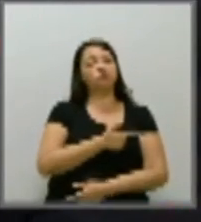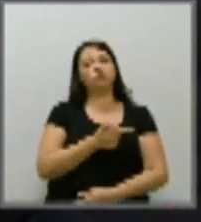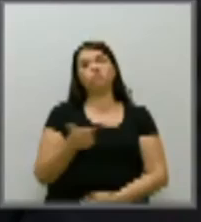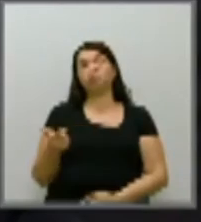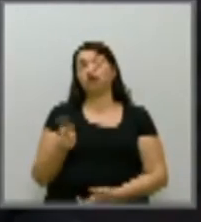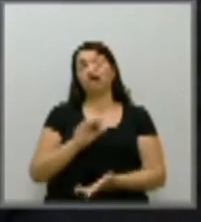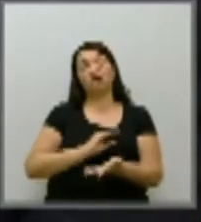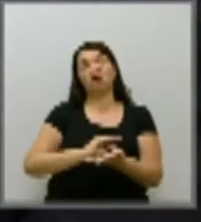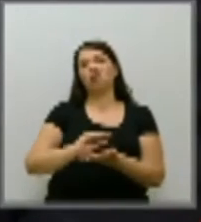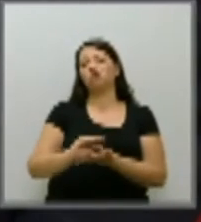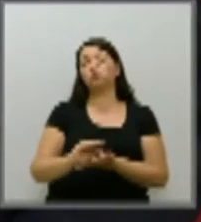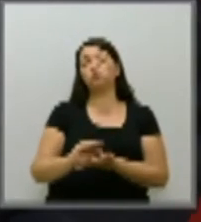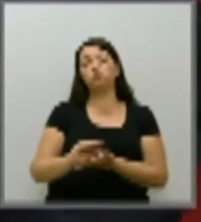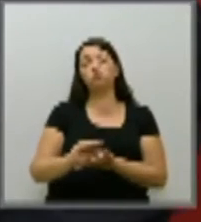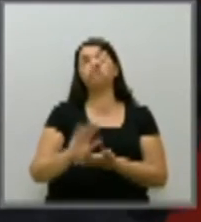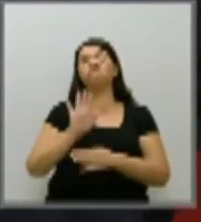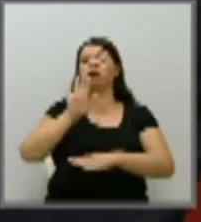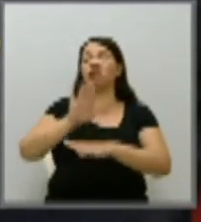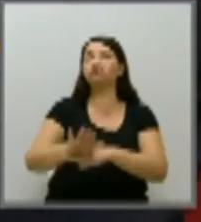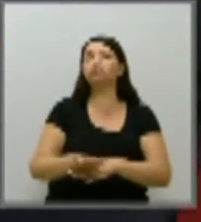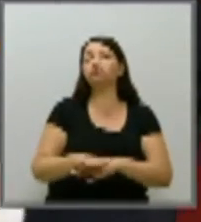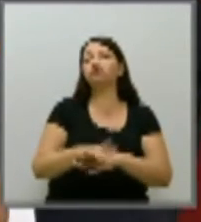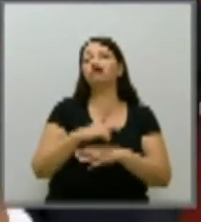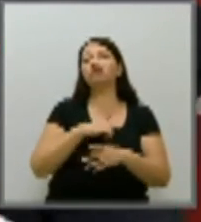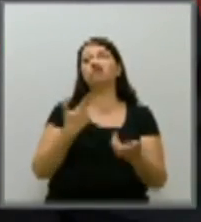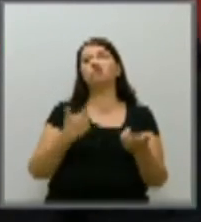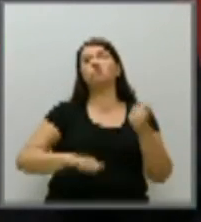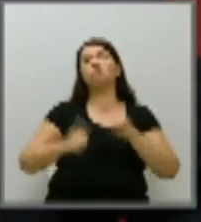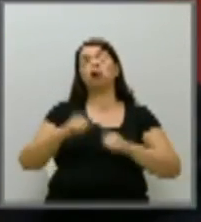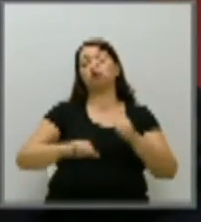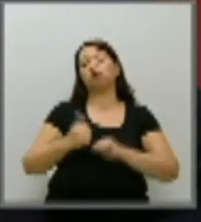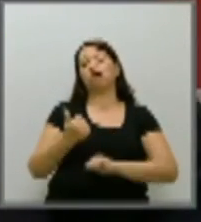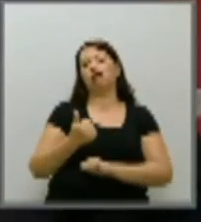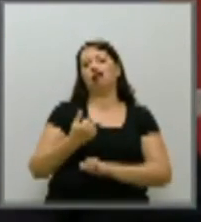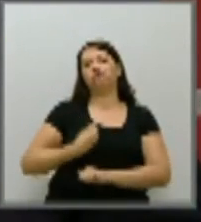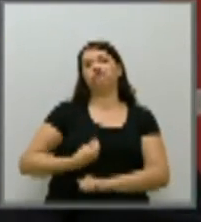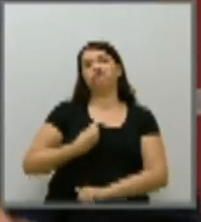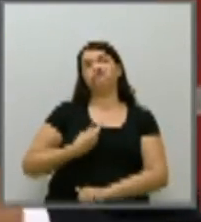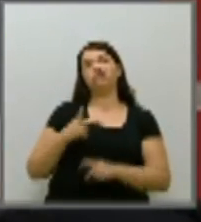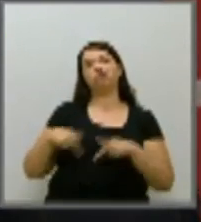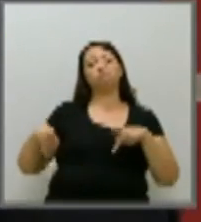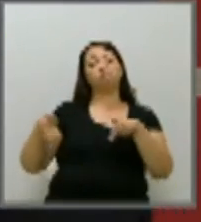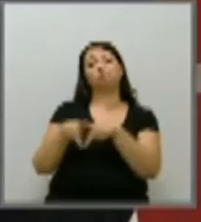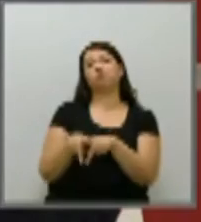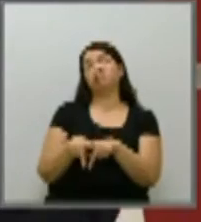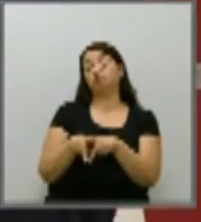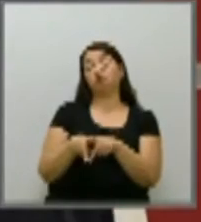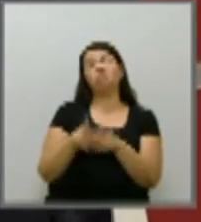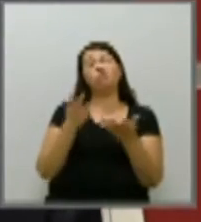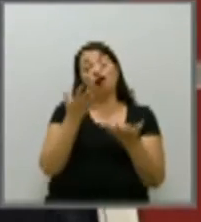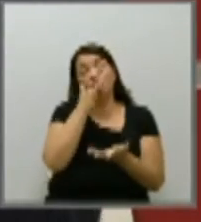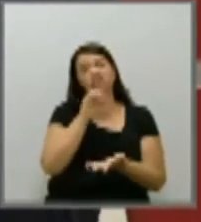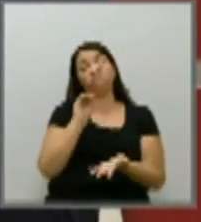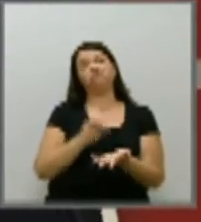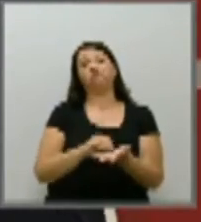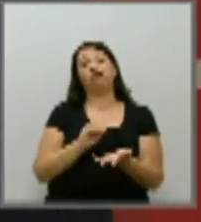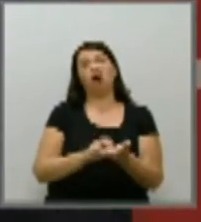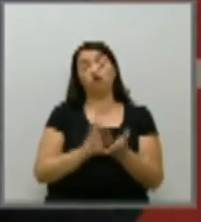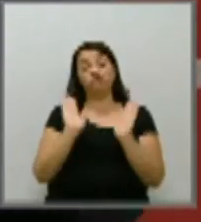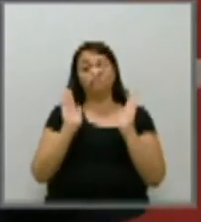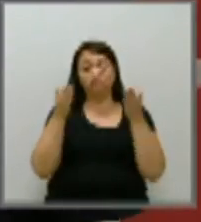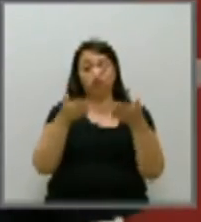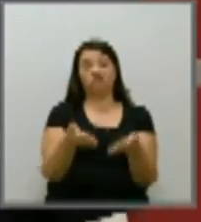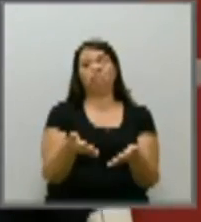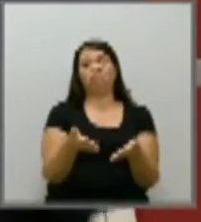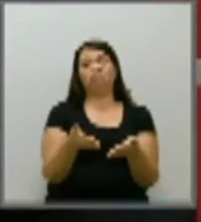recursos jamais que sejam suficientes para garantir uma qualidade mínima de vida para a nossa população, né? Então, acho que está faltando isso, acho que está faltando foco